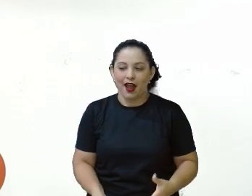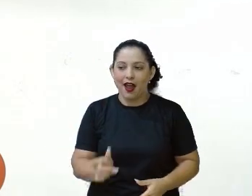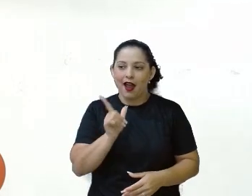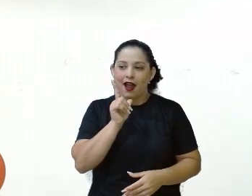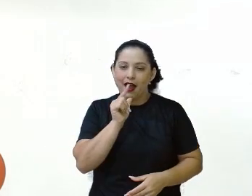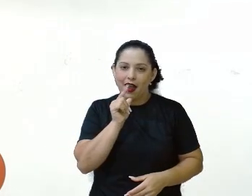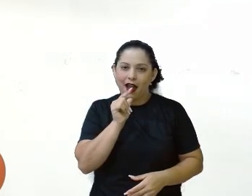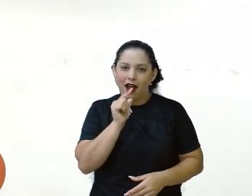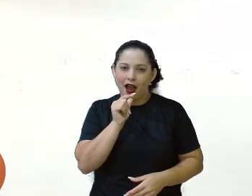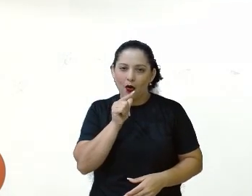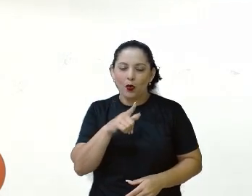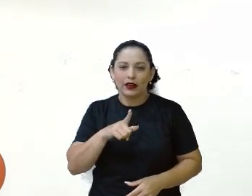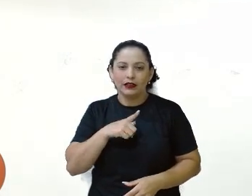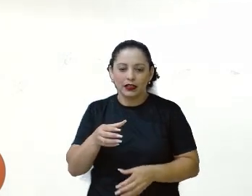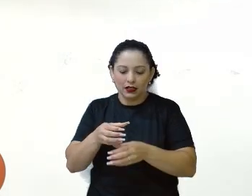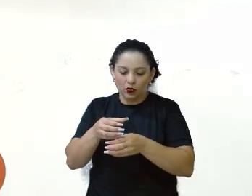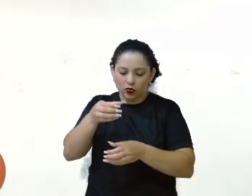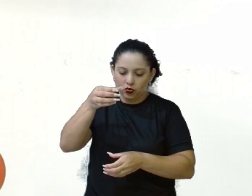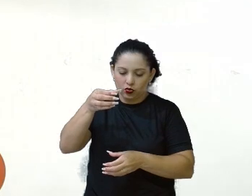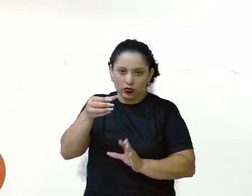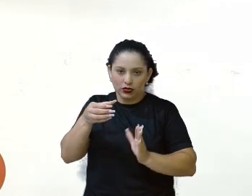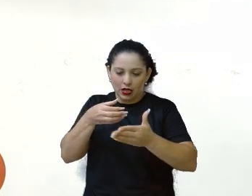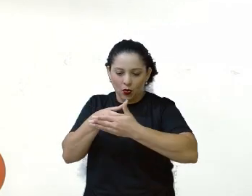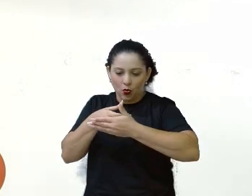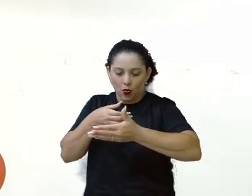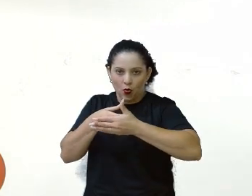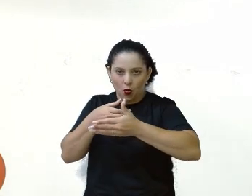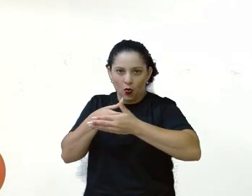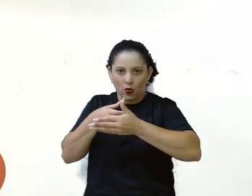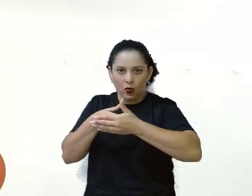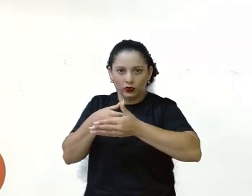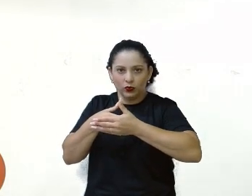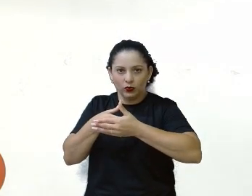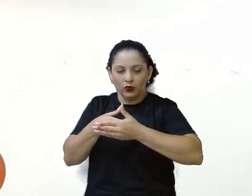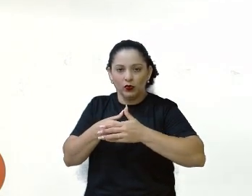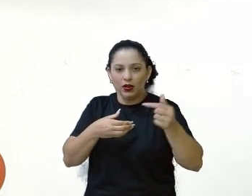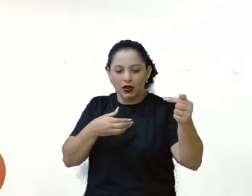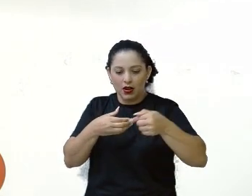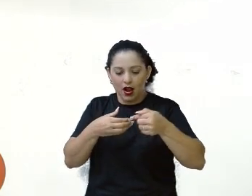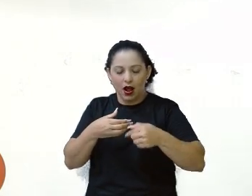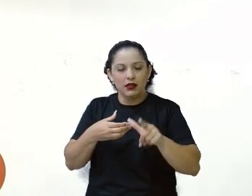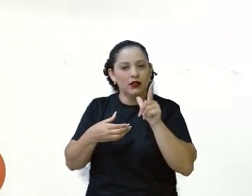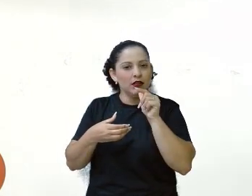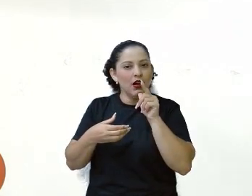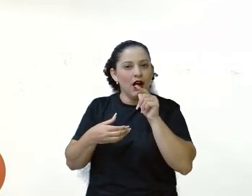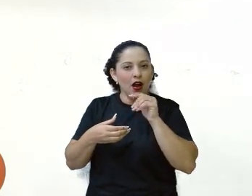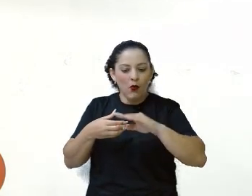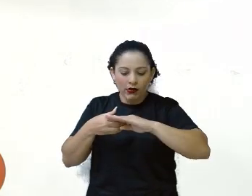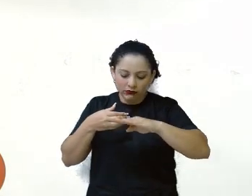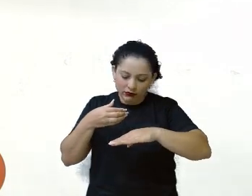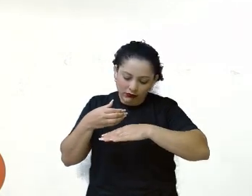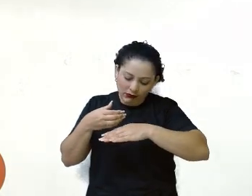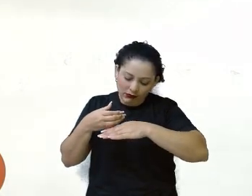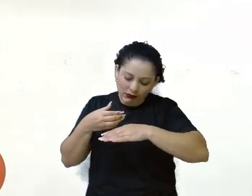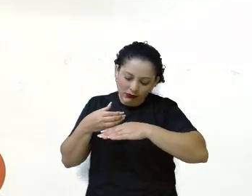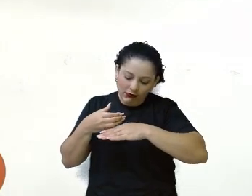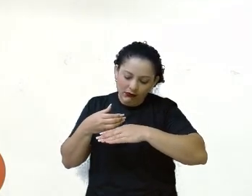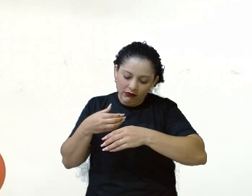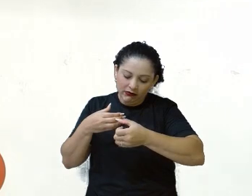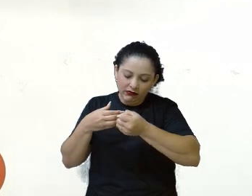analisar o rótulo, eu trouxe o papelzinho, mas lá quando você compra a sua água, tem embaixo